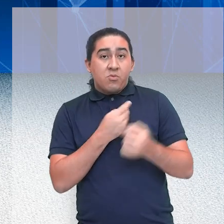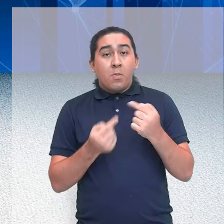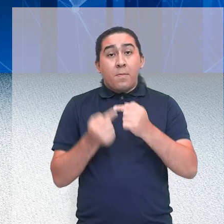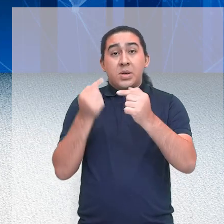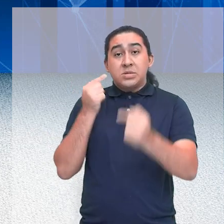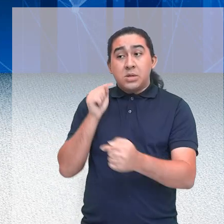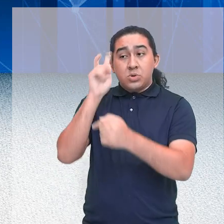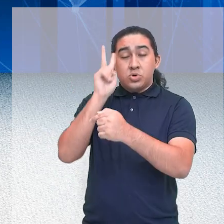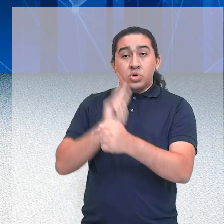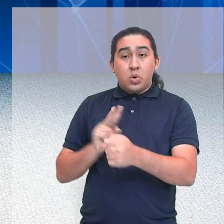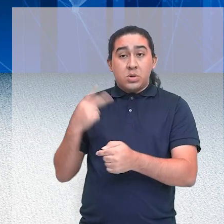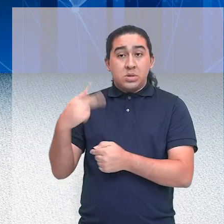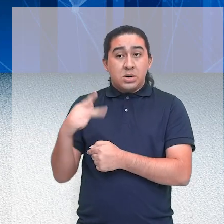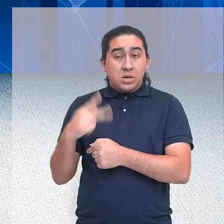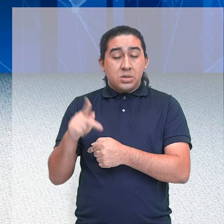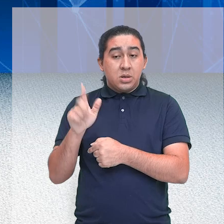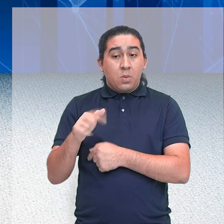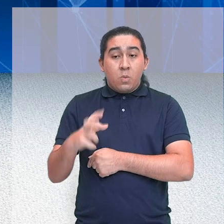passado histórico